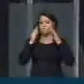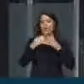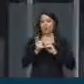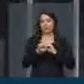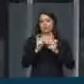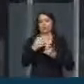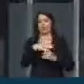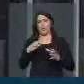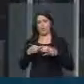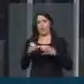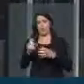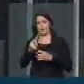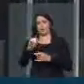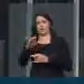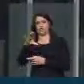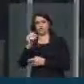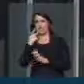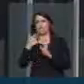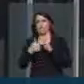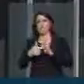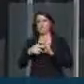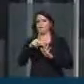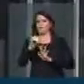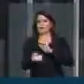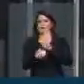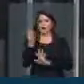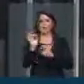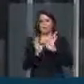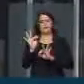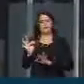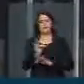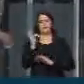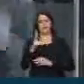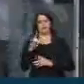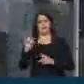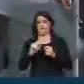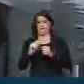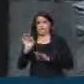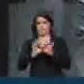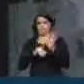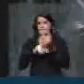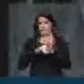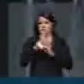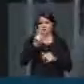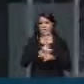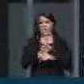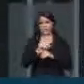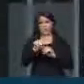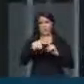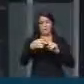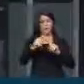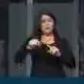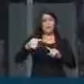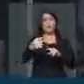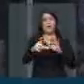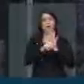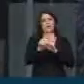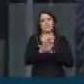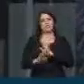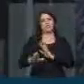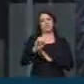e aponta para a criação de uma estrutura federal que faça essa fiscalização e, mais na frente, uma lei geral do